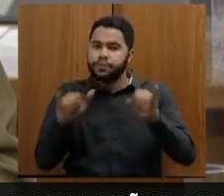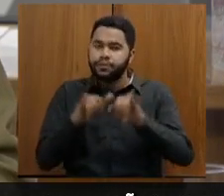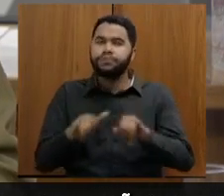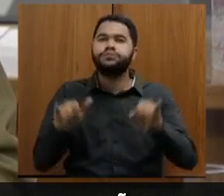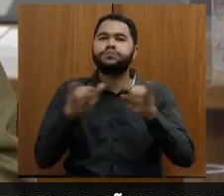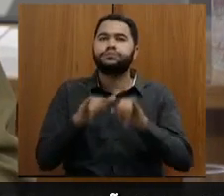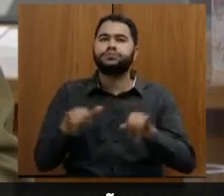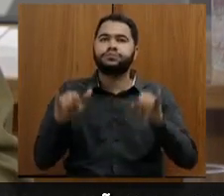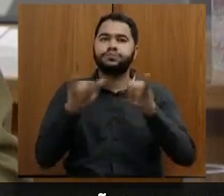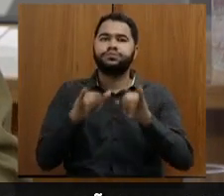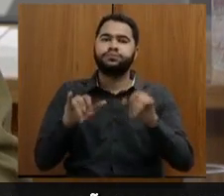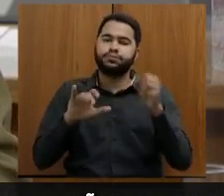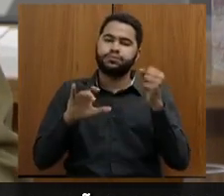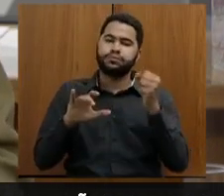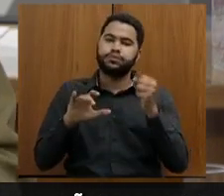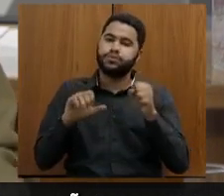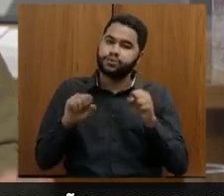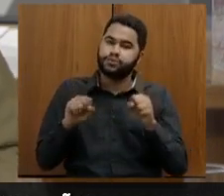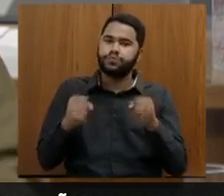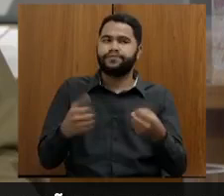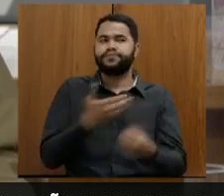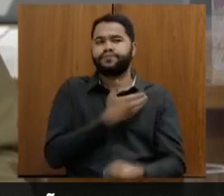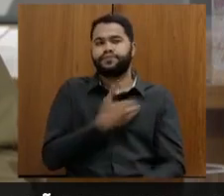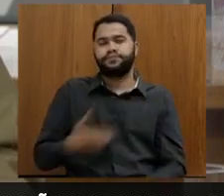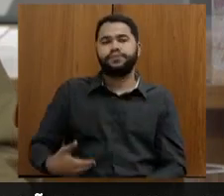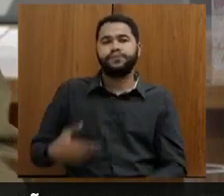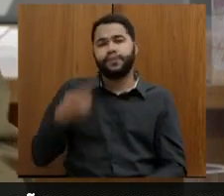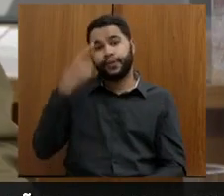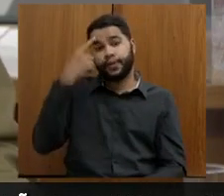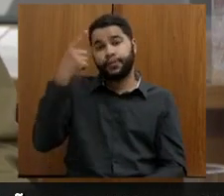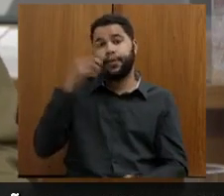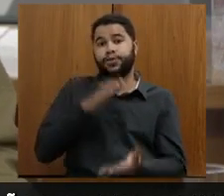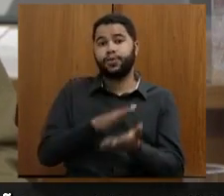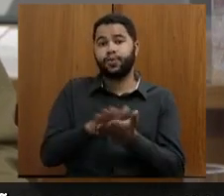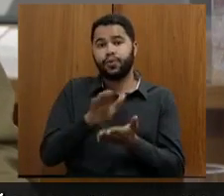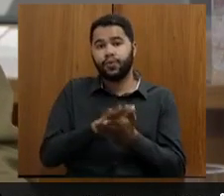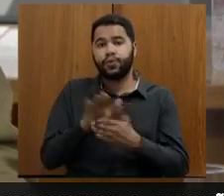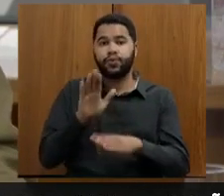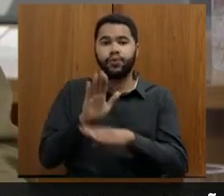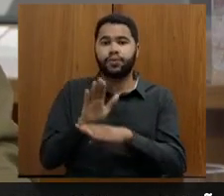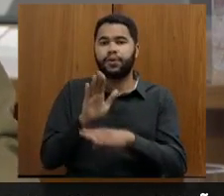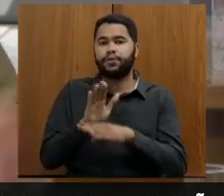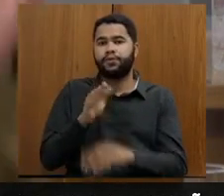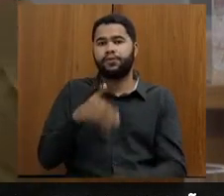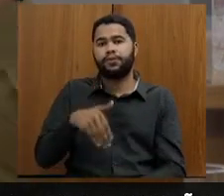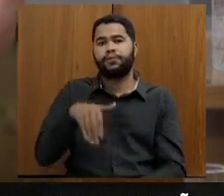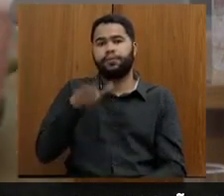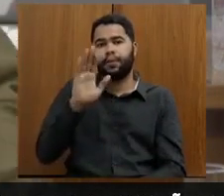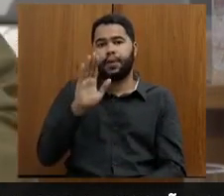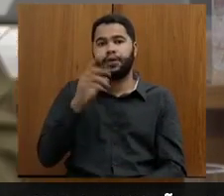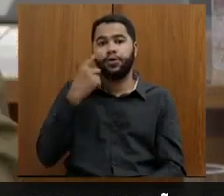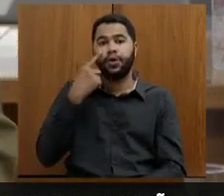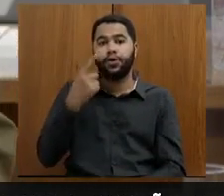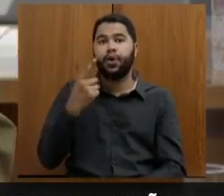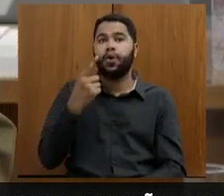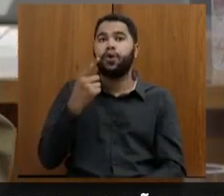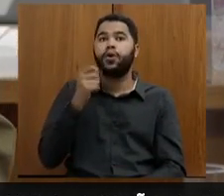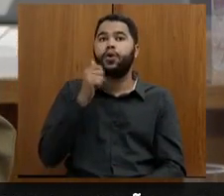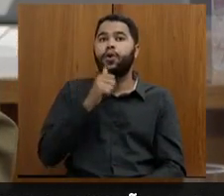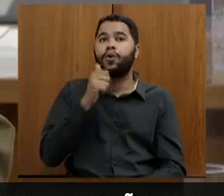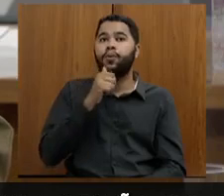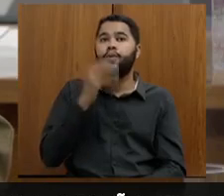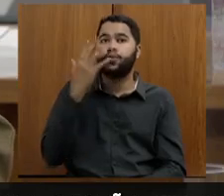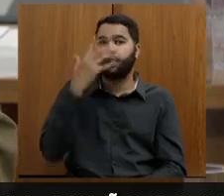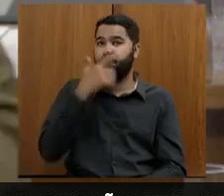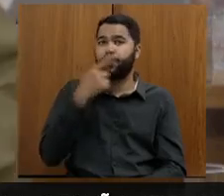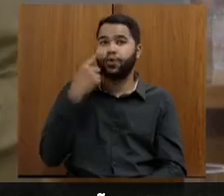de segurança pública e acho que o custo nenhum benefício é muito maior e olha que moça bonita que fala